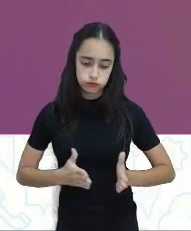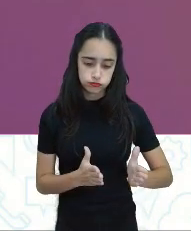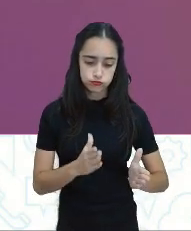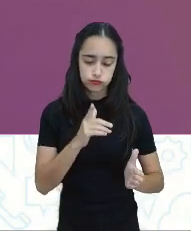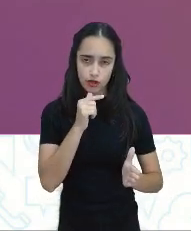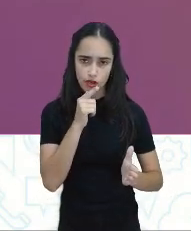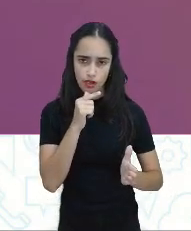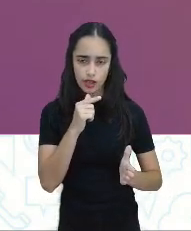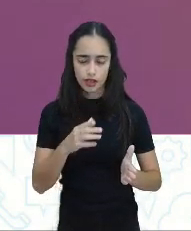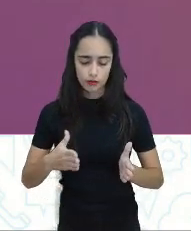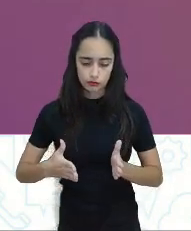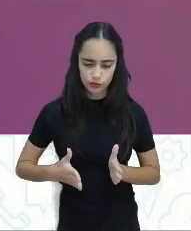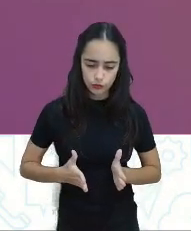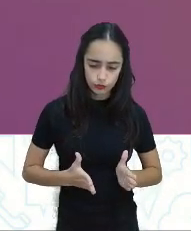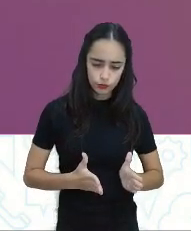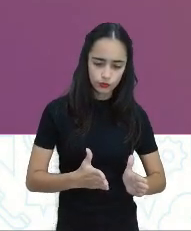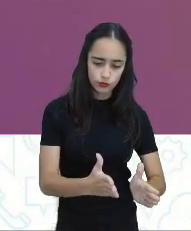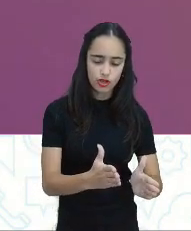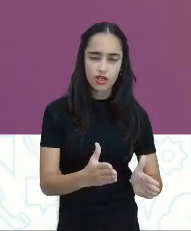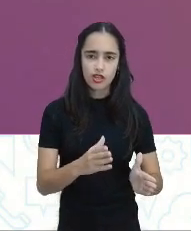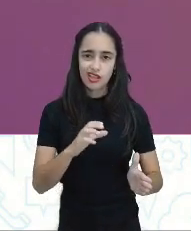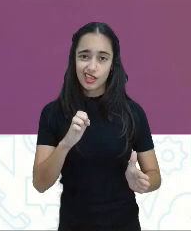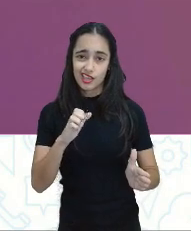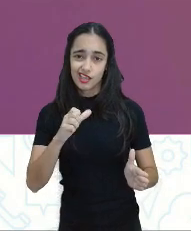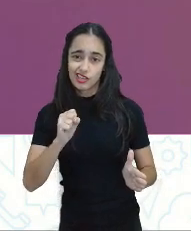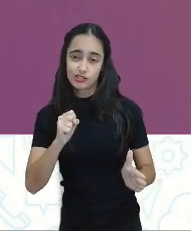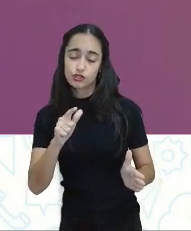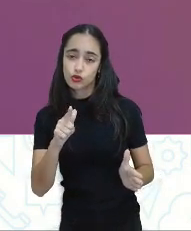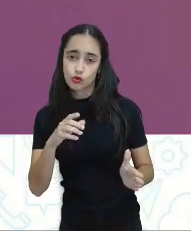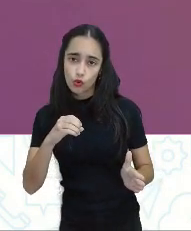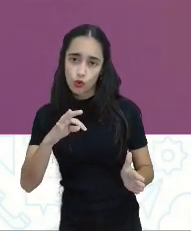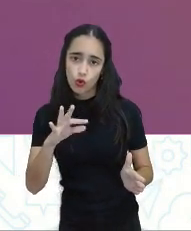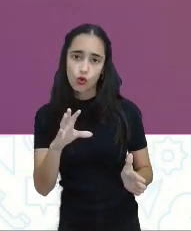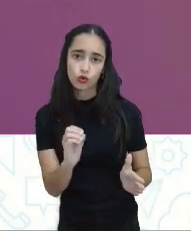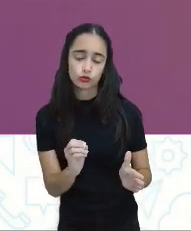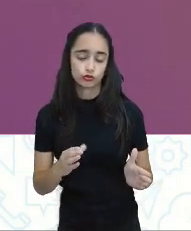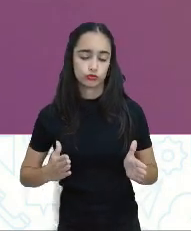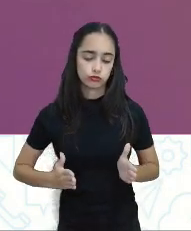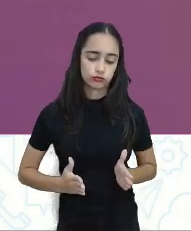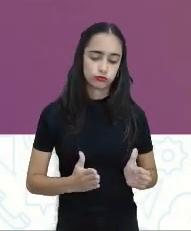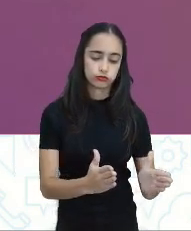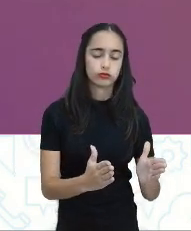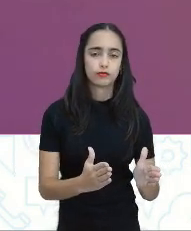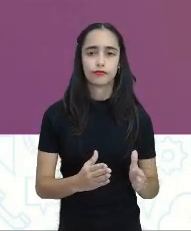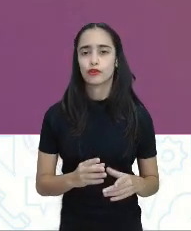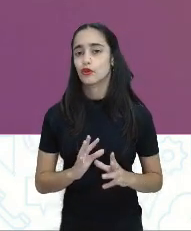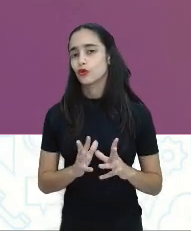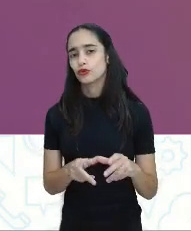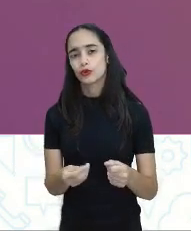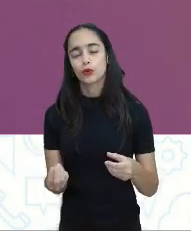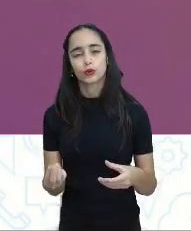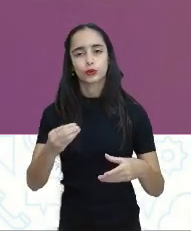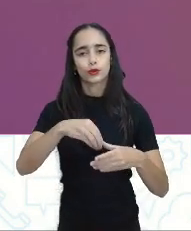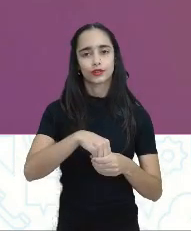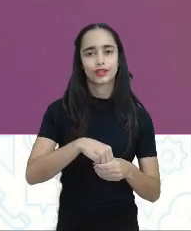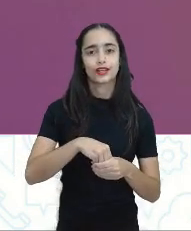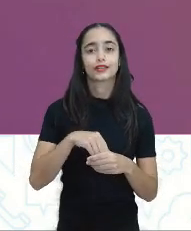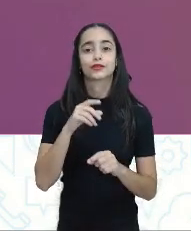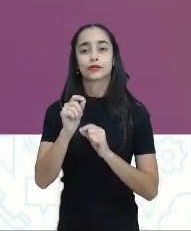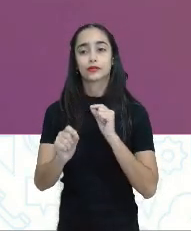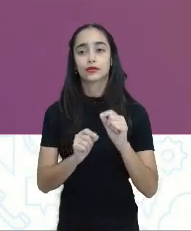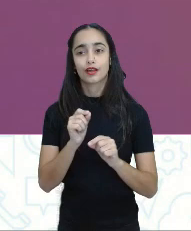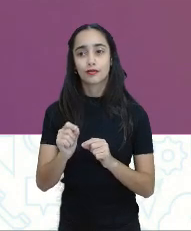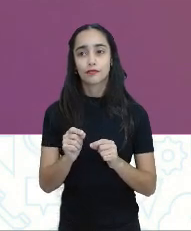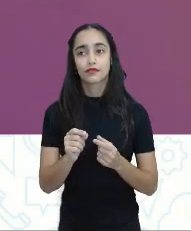coleta seletiva, né? A questão da água também, tudo isso está dentro aí do